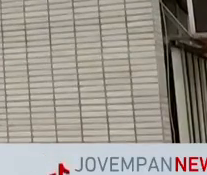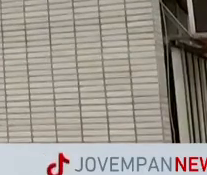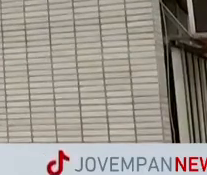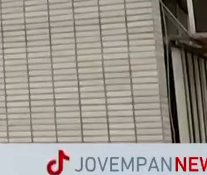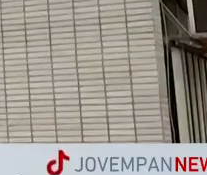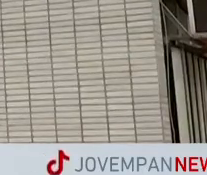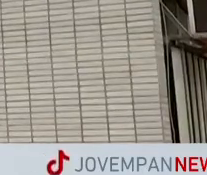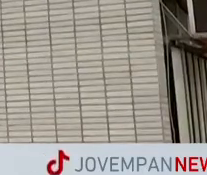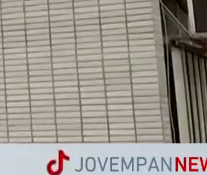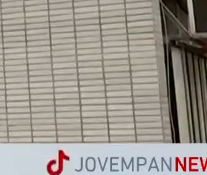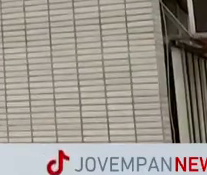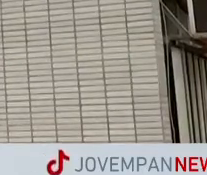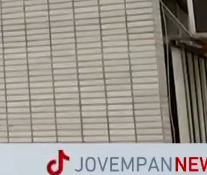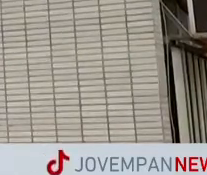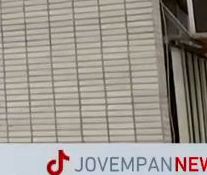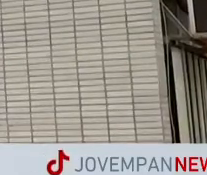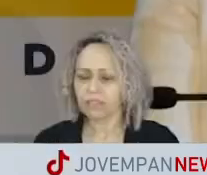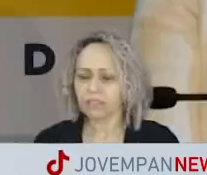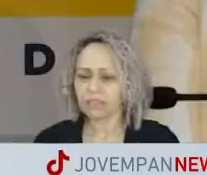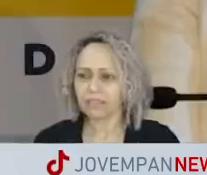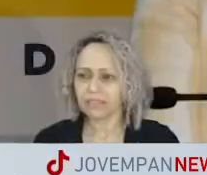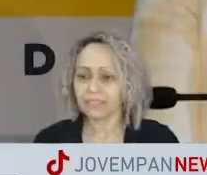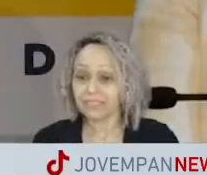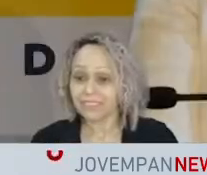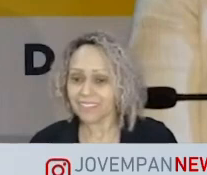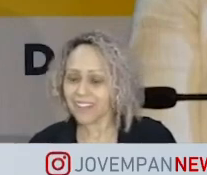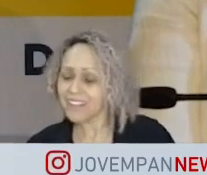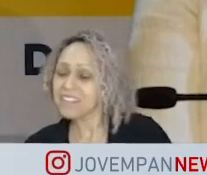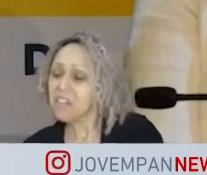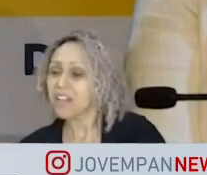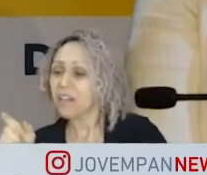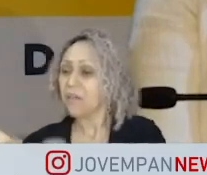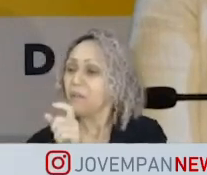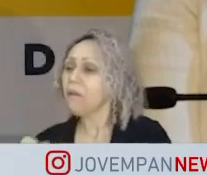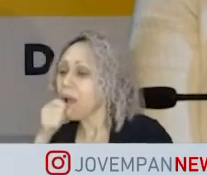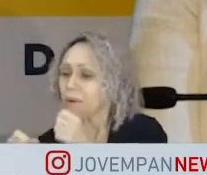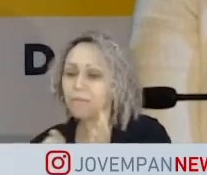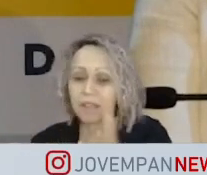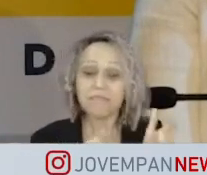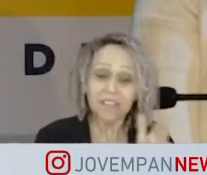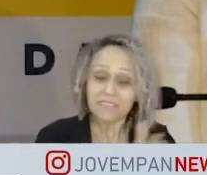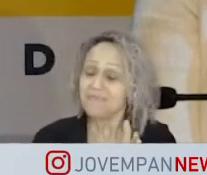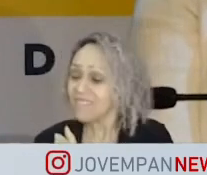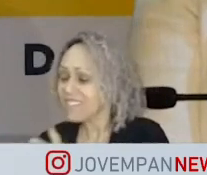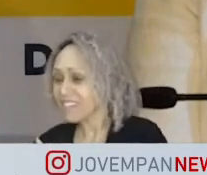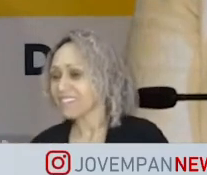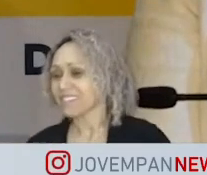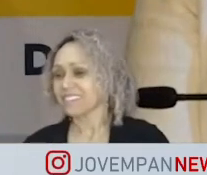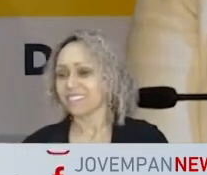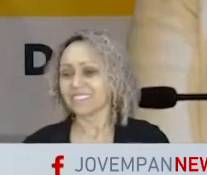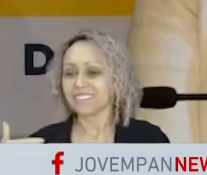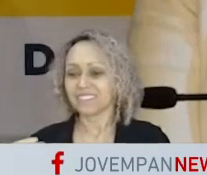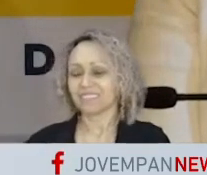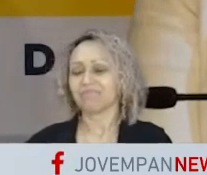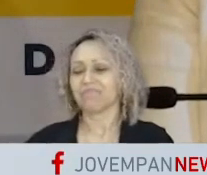o Ministério da Indústria e Comércio e Serviços. A informação foi divulgada nesta quarta-feira pelo coordenador de grupos técnicos do Gabinete